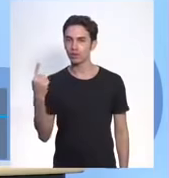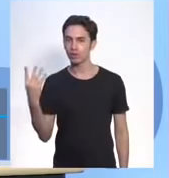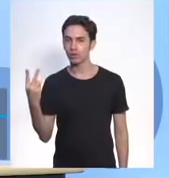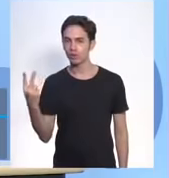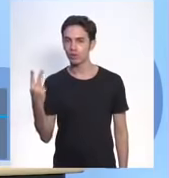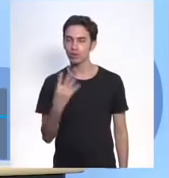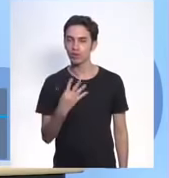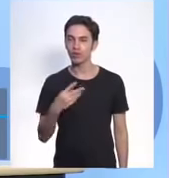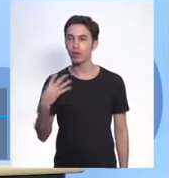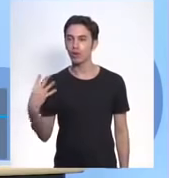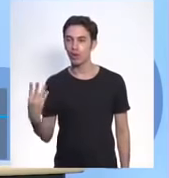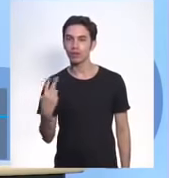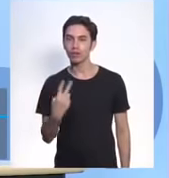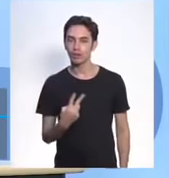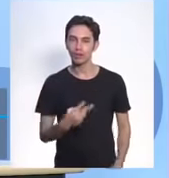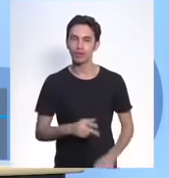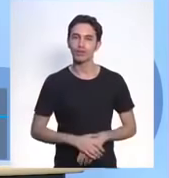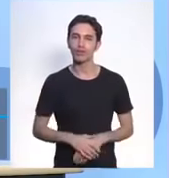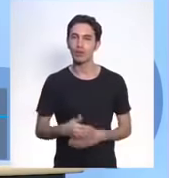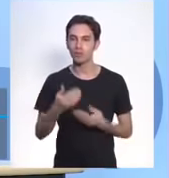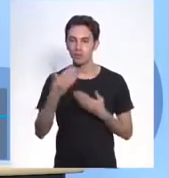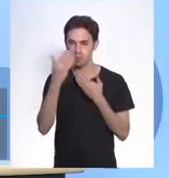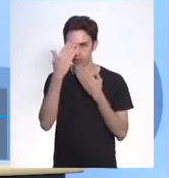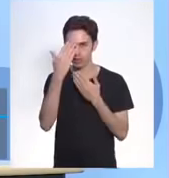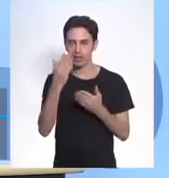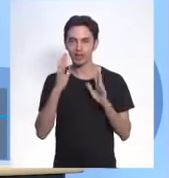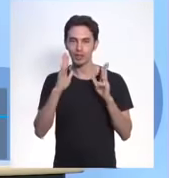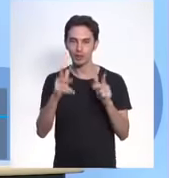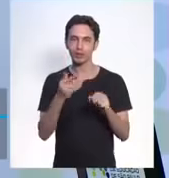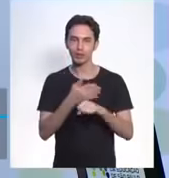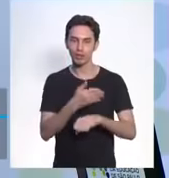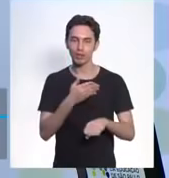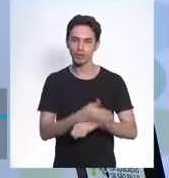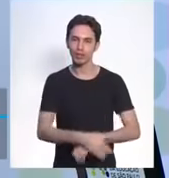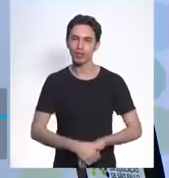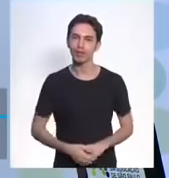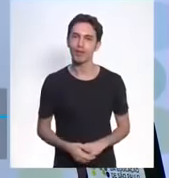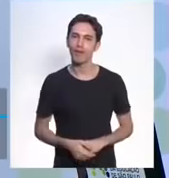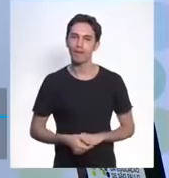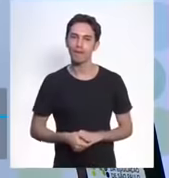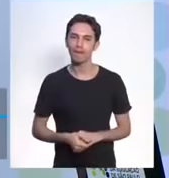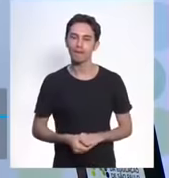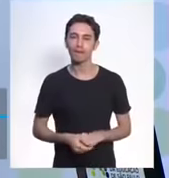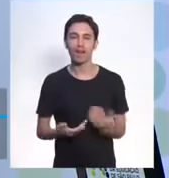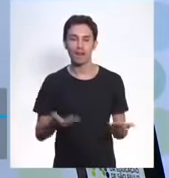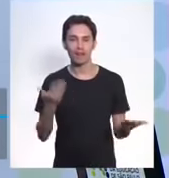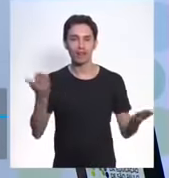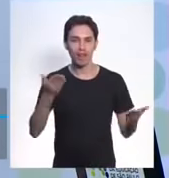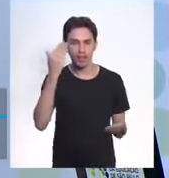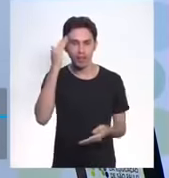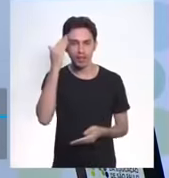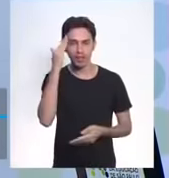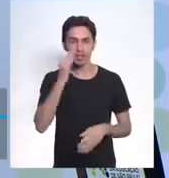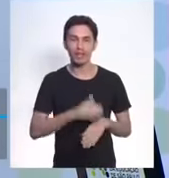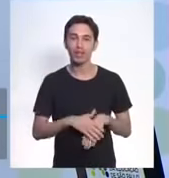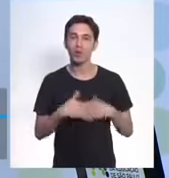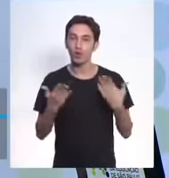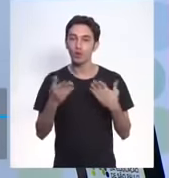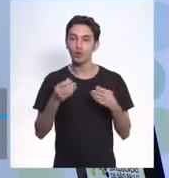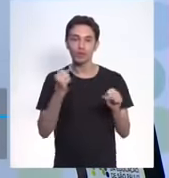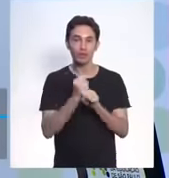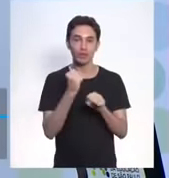e 42 parabéns aí a todos os participantes boa É isso aí dá para entender pelo menos quando você